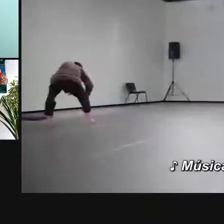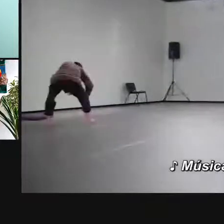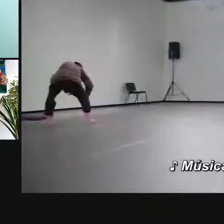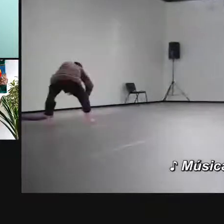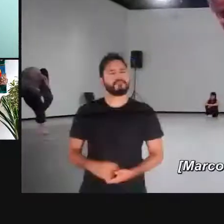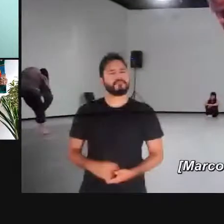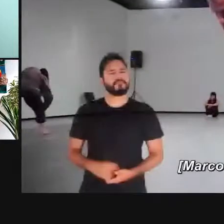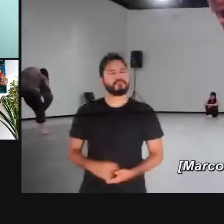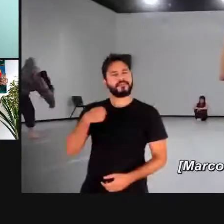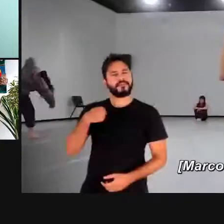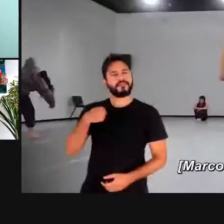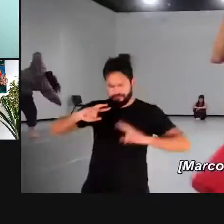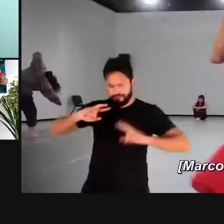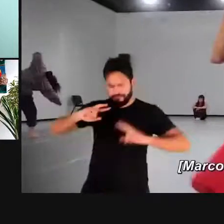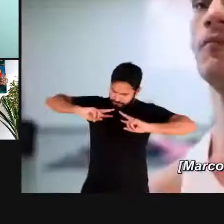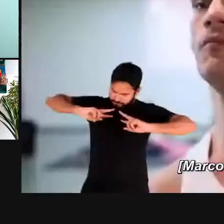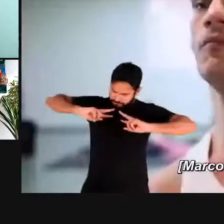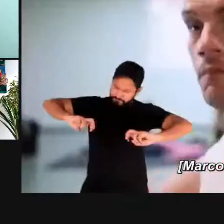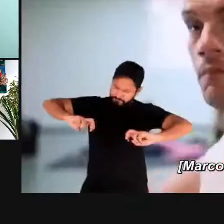Eu sou muito